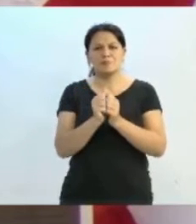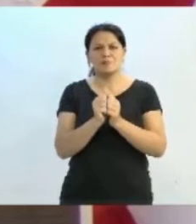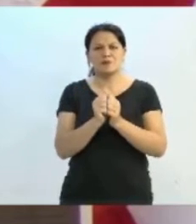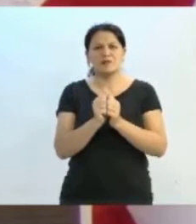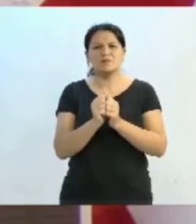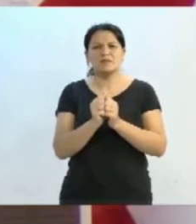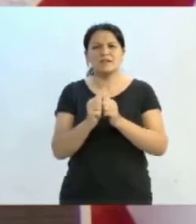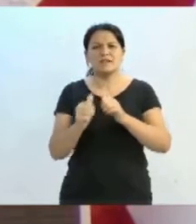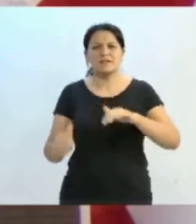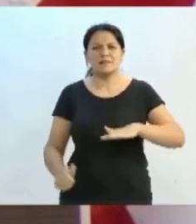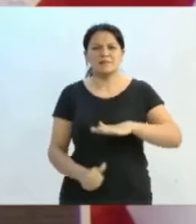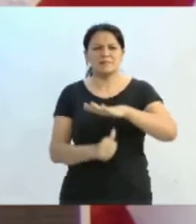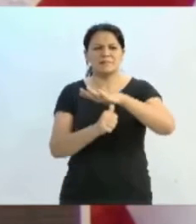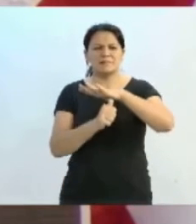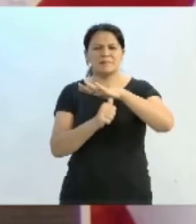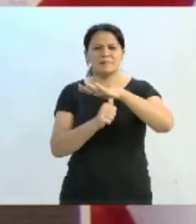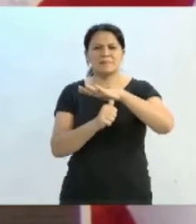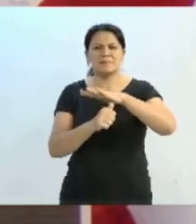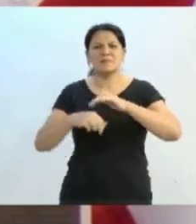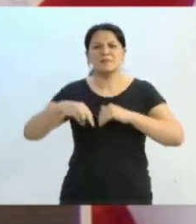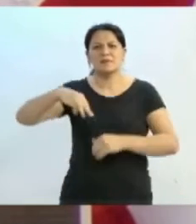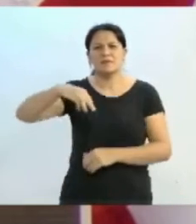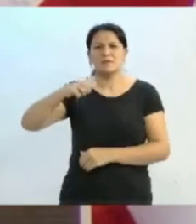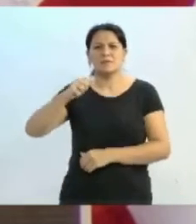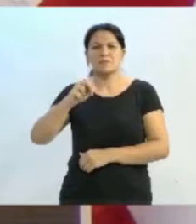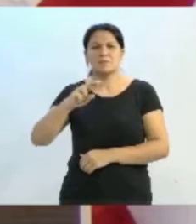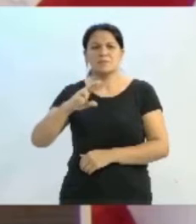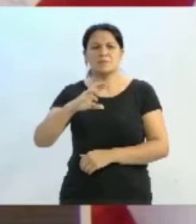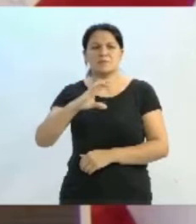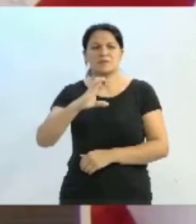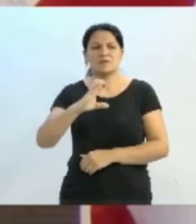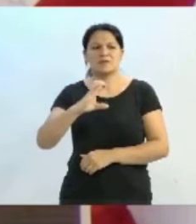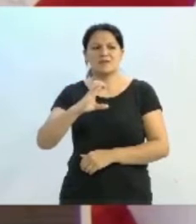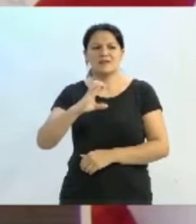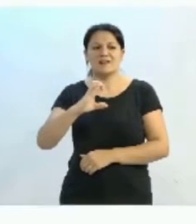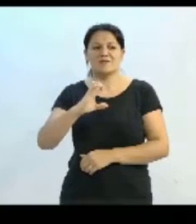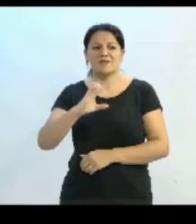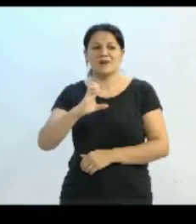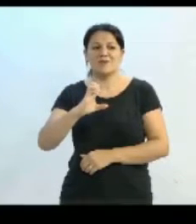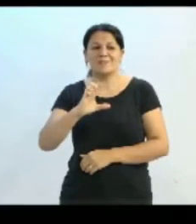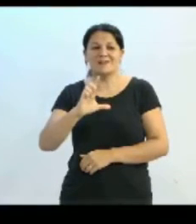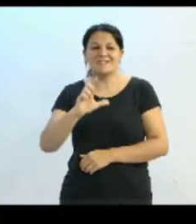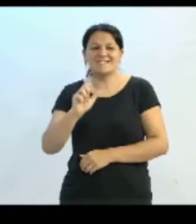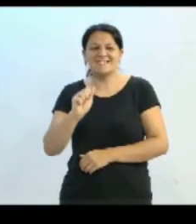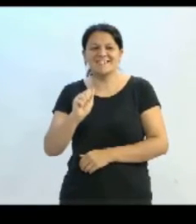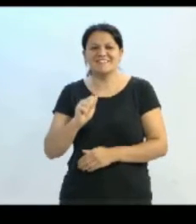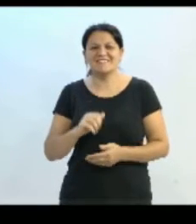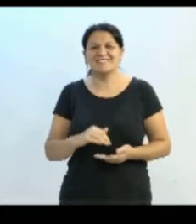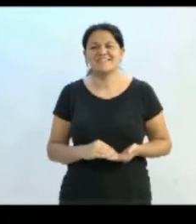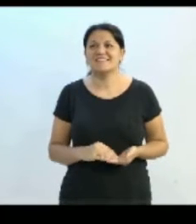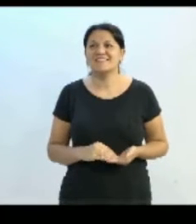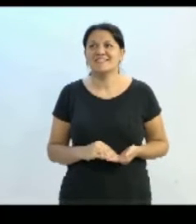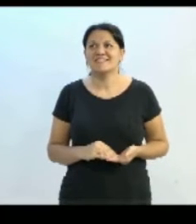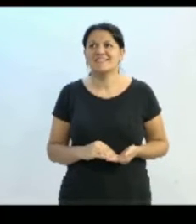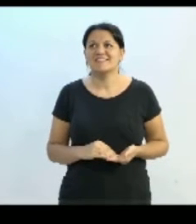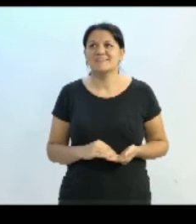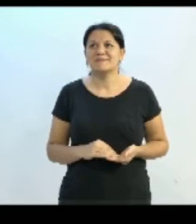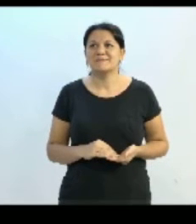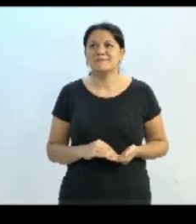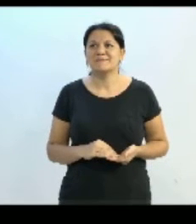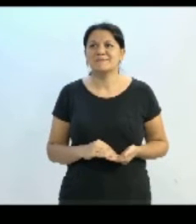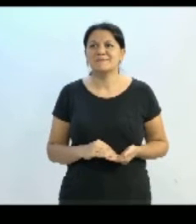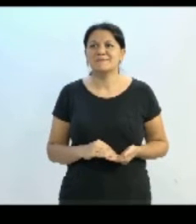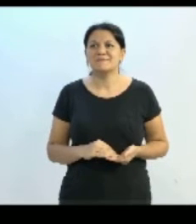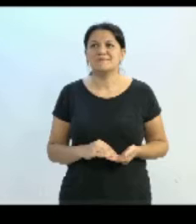eu isso E ontem na Furb e até nós temos uma foto aí né are e nós tivemos um momento